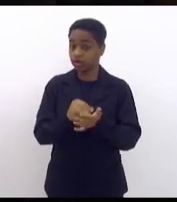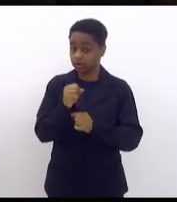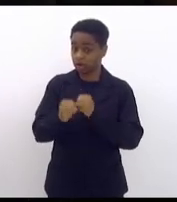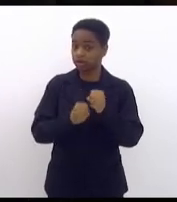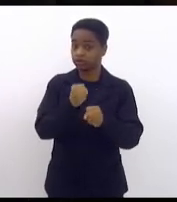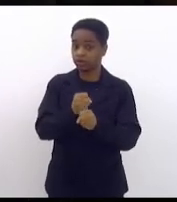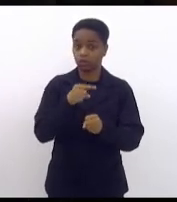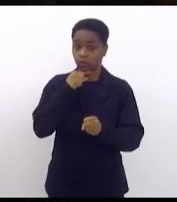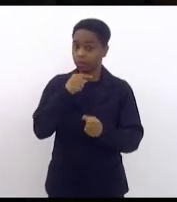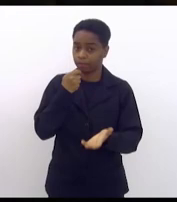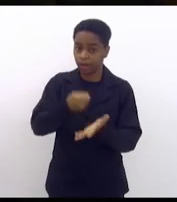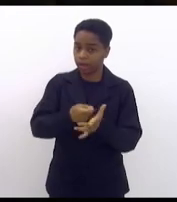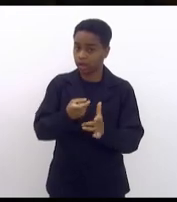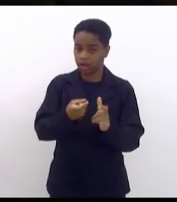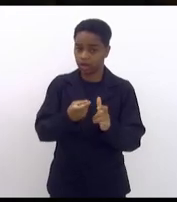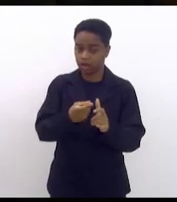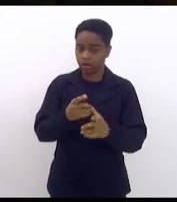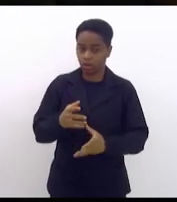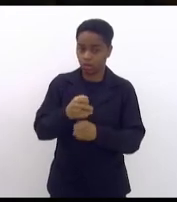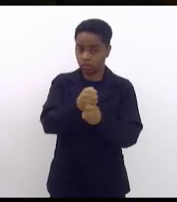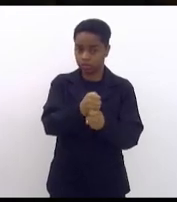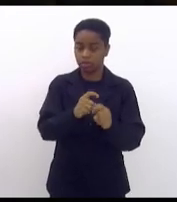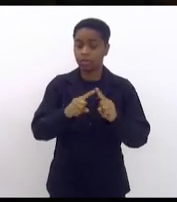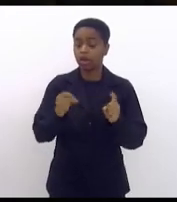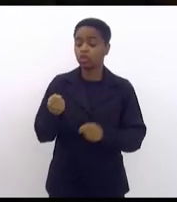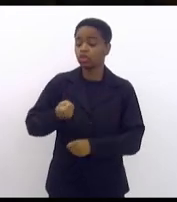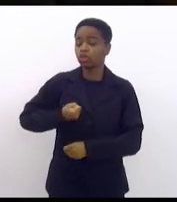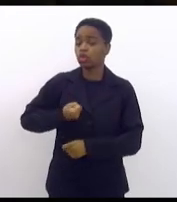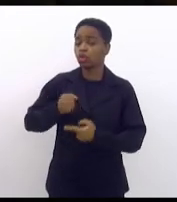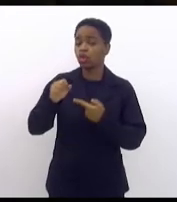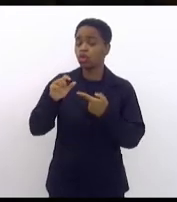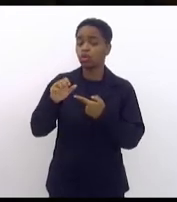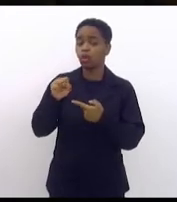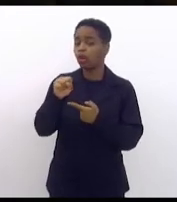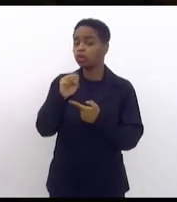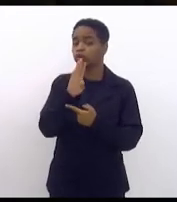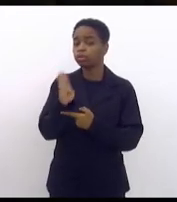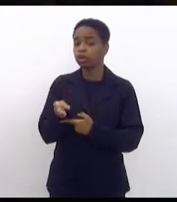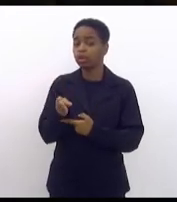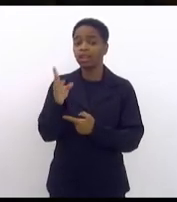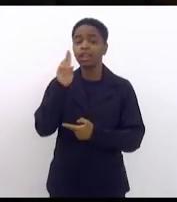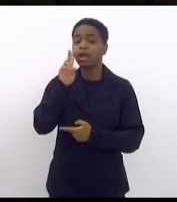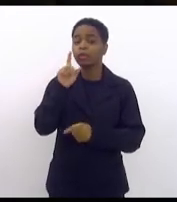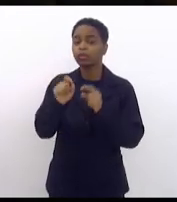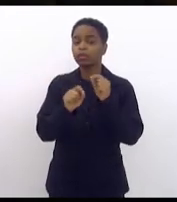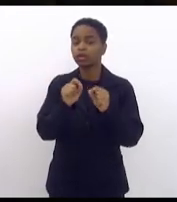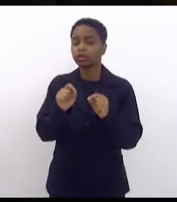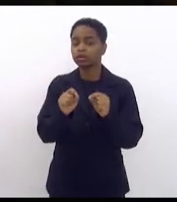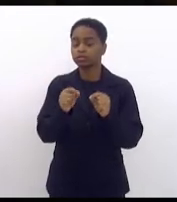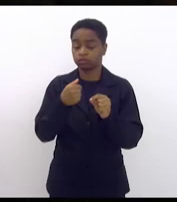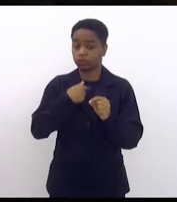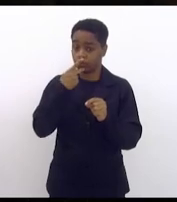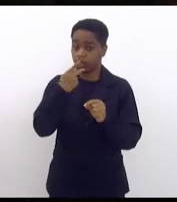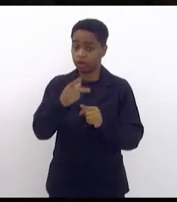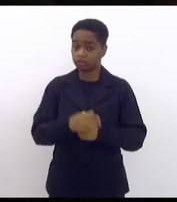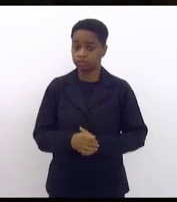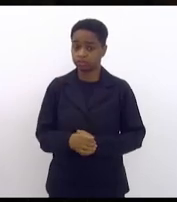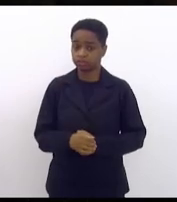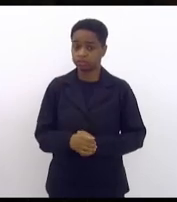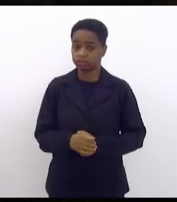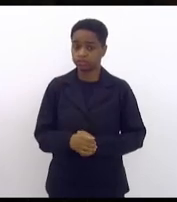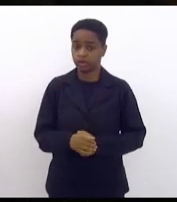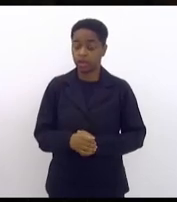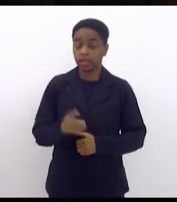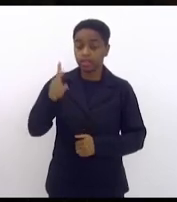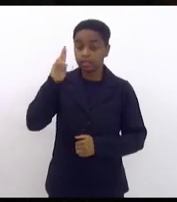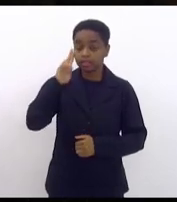fechar as contas. Esse número mágico, deputado Josemar, nos lembra o quê? Eu vou te falar. Nos lembra